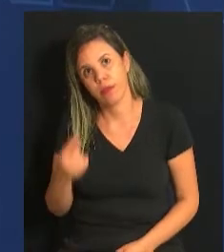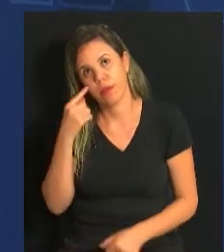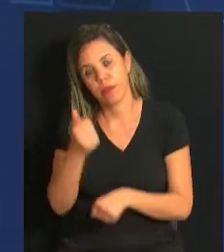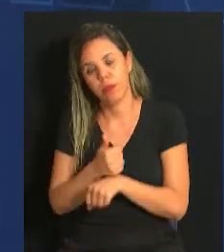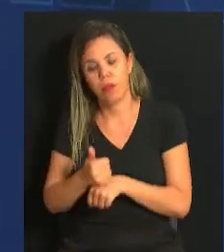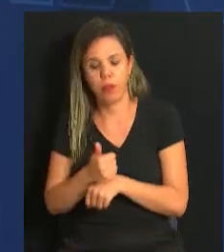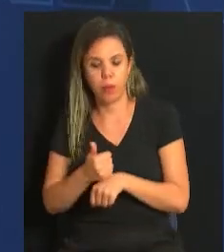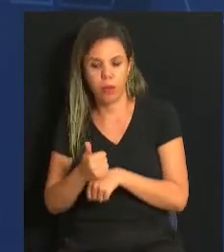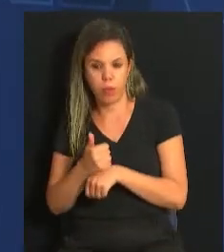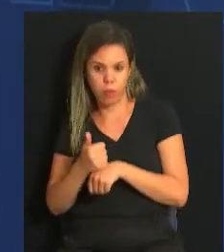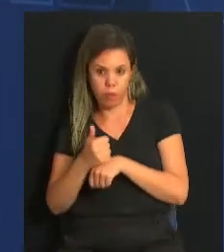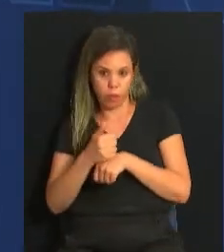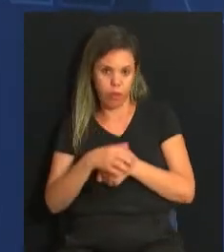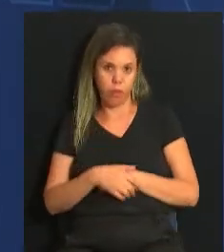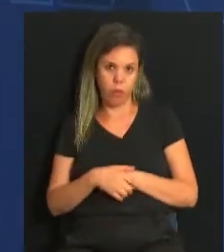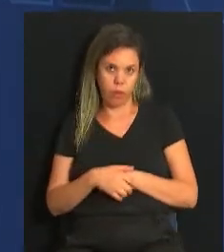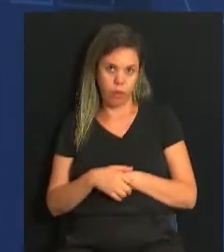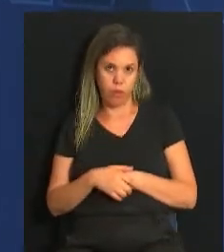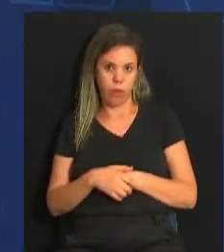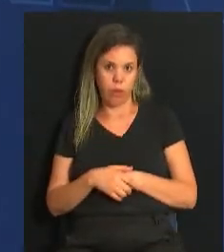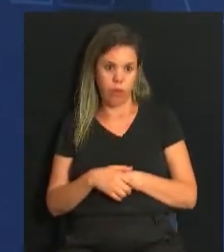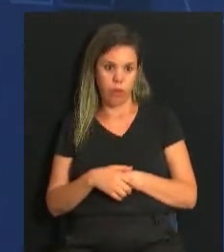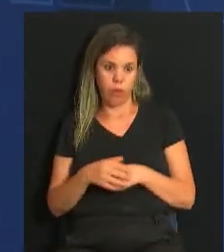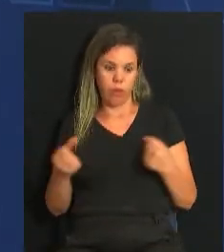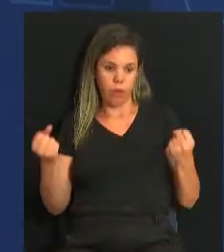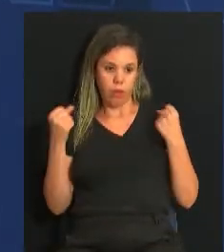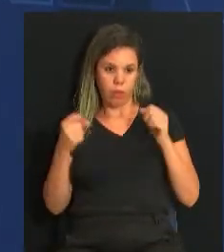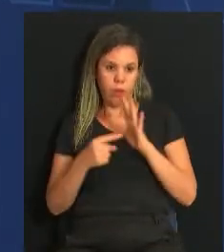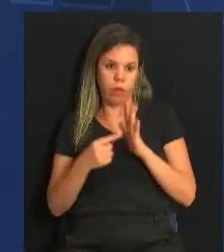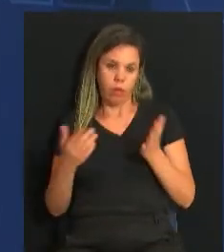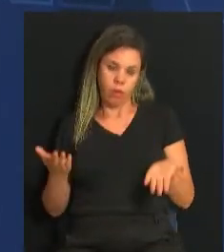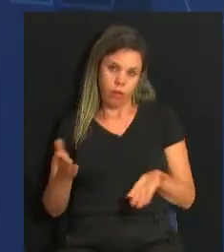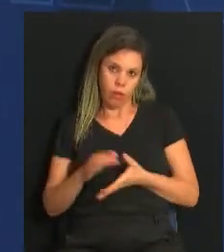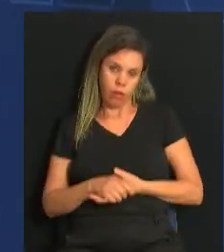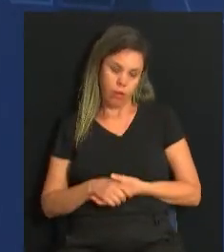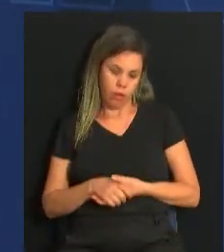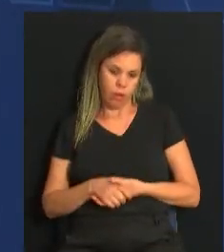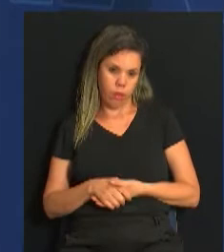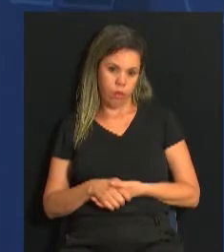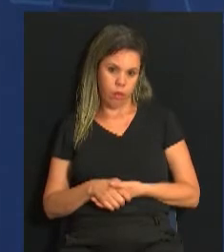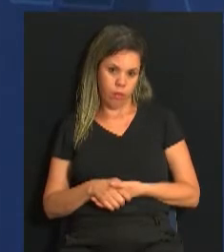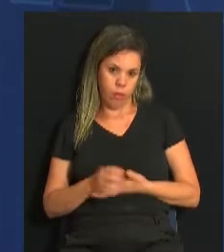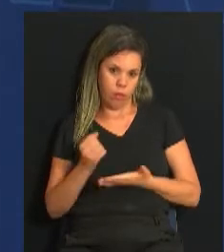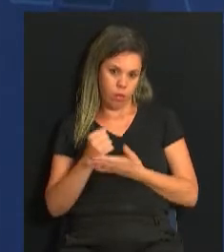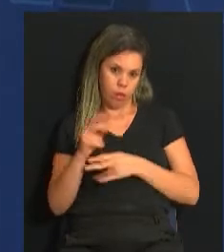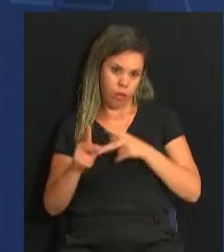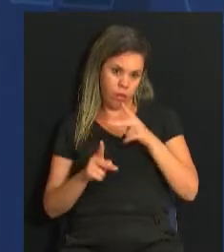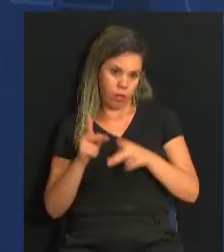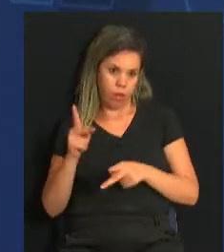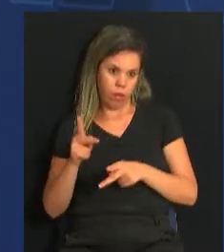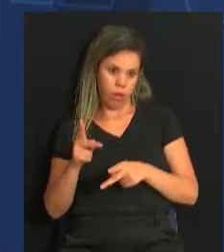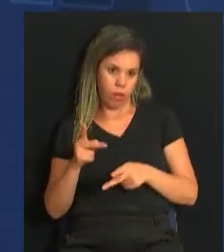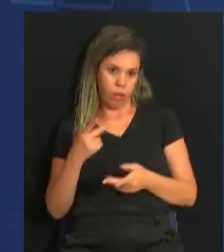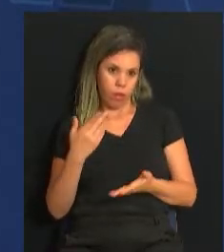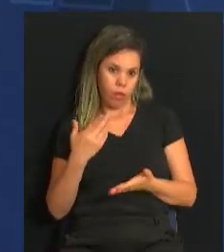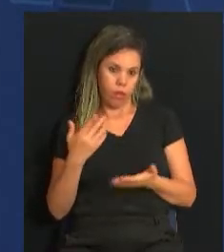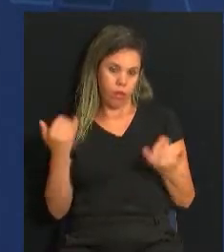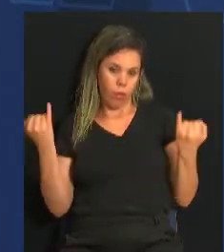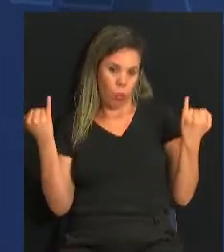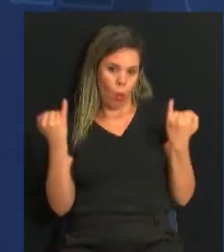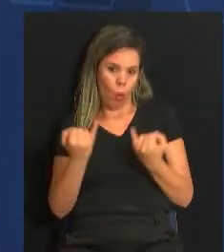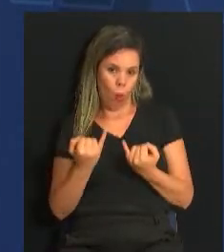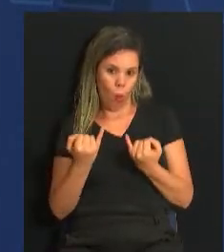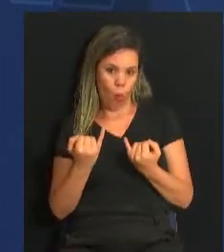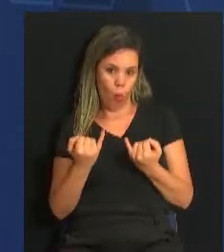liga na profissão e hoje essa atividade que nós vamos mostrar olha só ela ajuda as pessoas aprenderem calorias